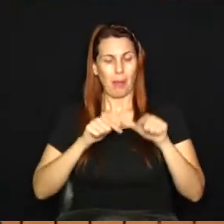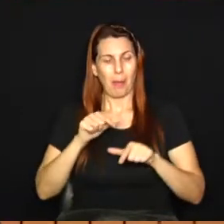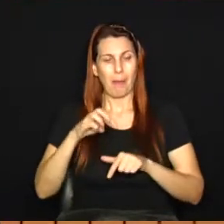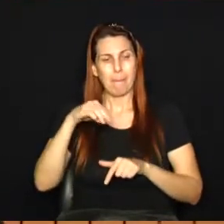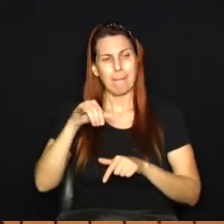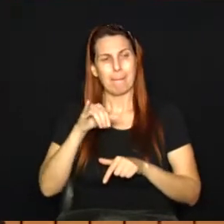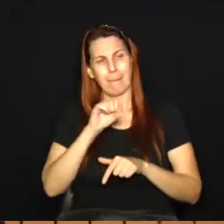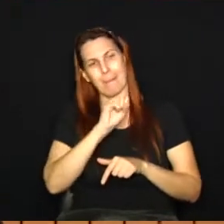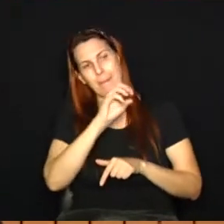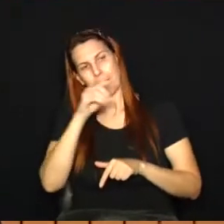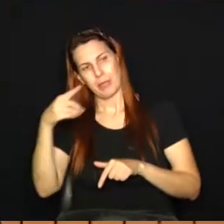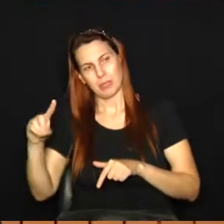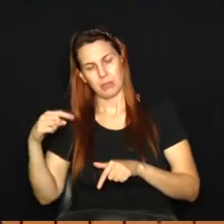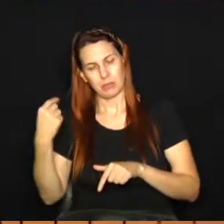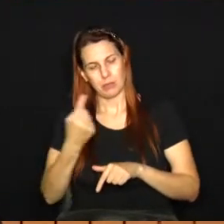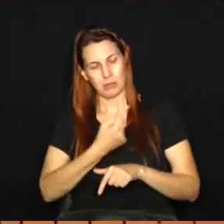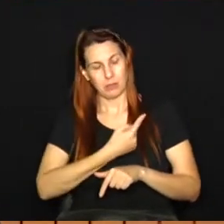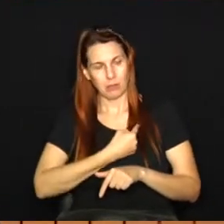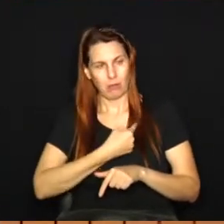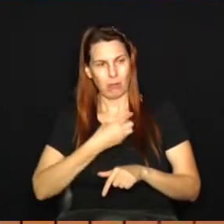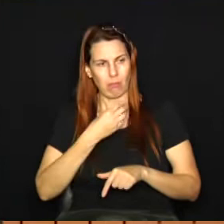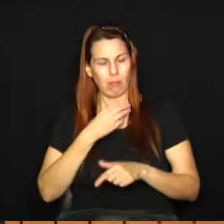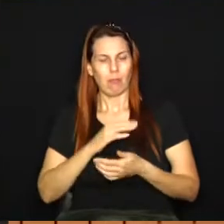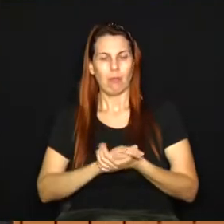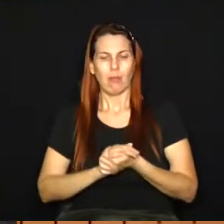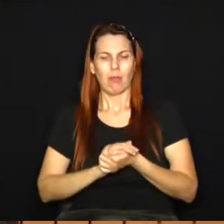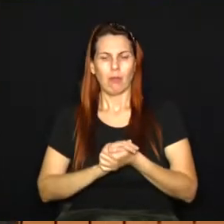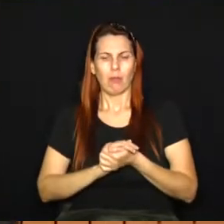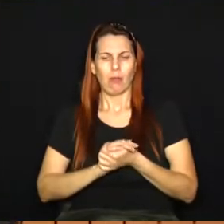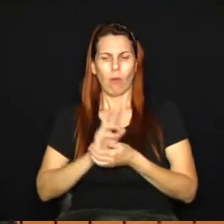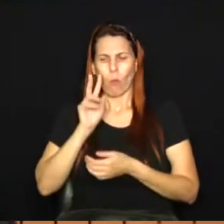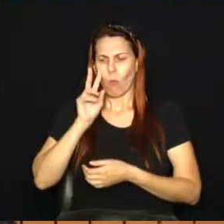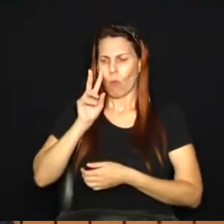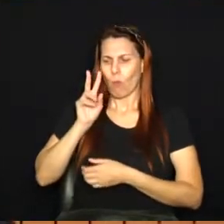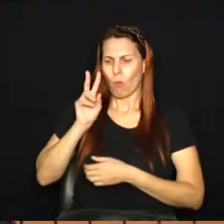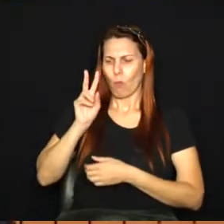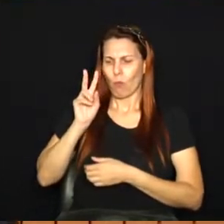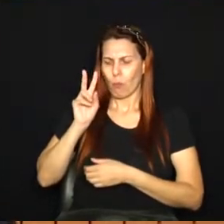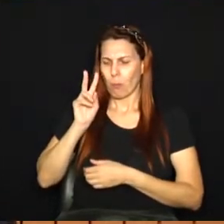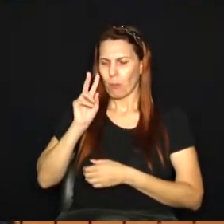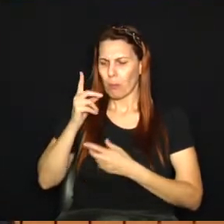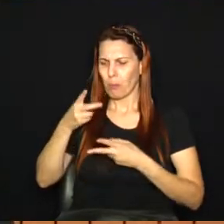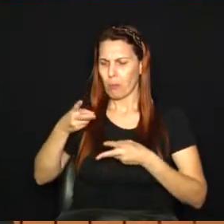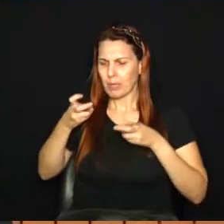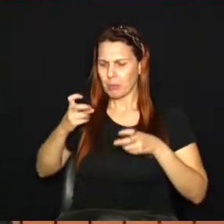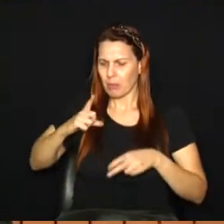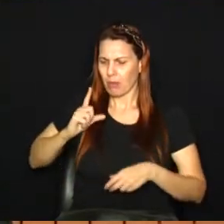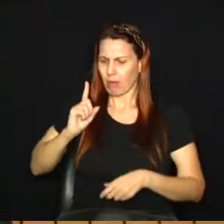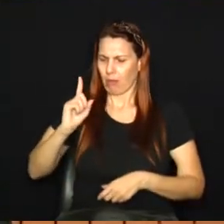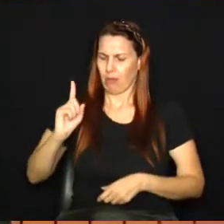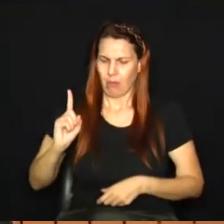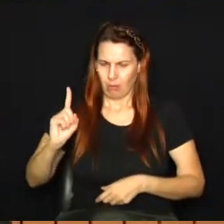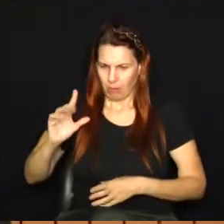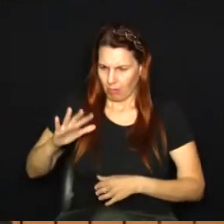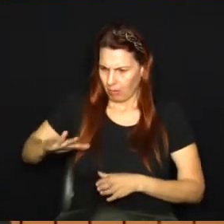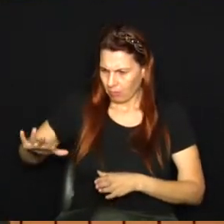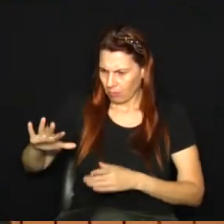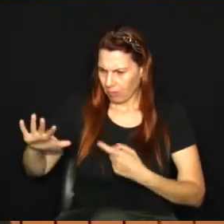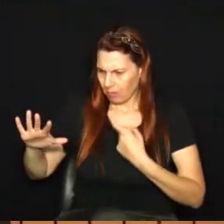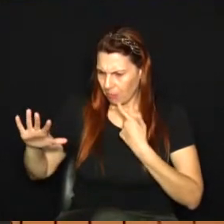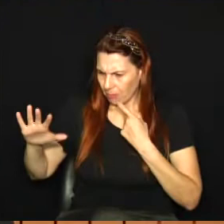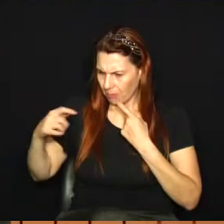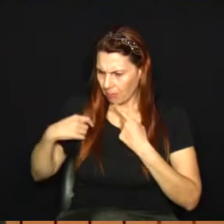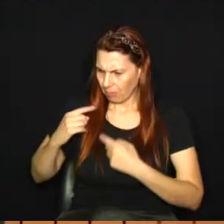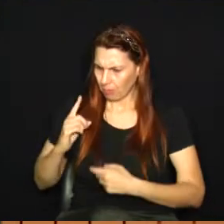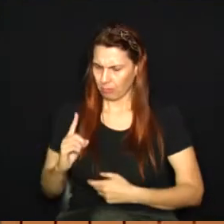de repente, eu me vi numa região de Campinas, Paulo, que eu dizia, eu